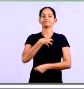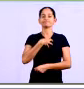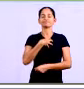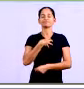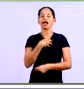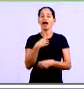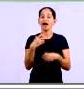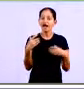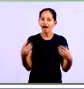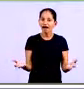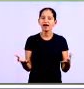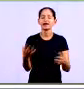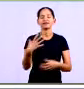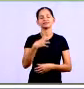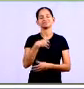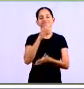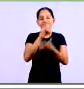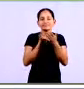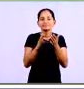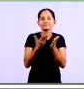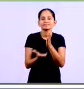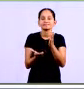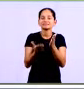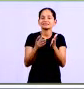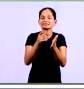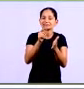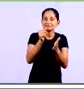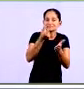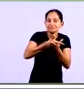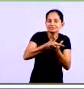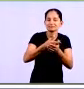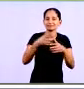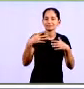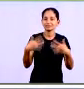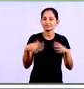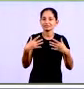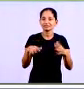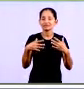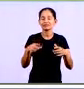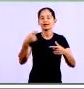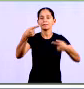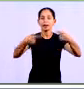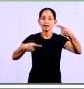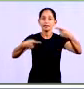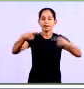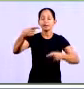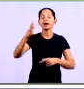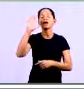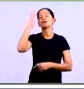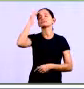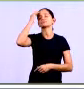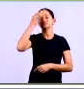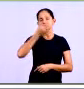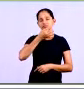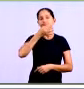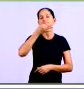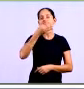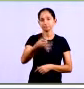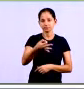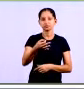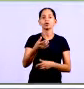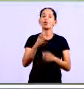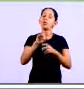pessoas sentem do tributo, para que você, em cima do que elas sentem de tributo, você socialize através do fórum, faça